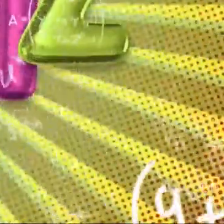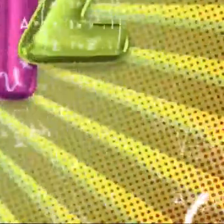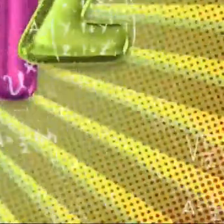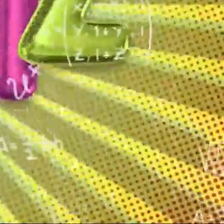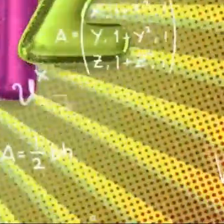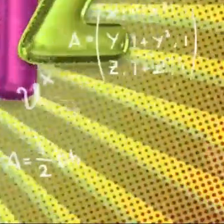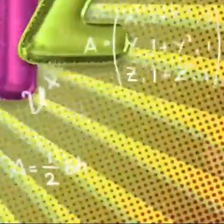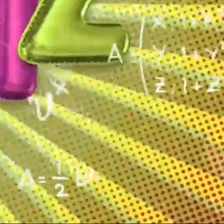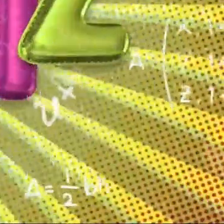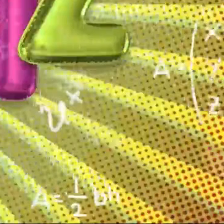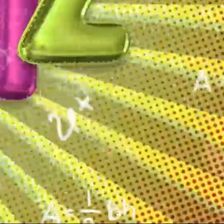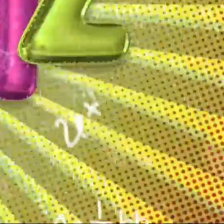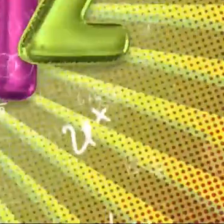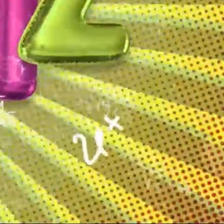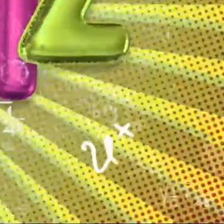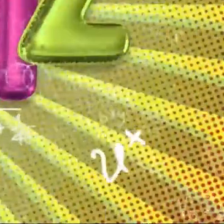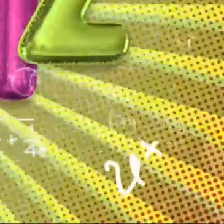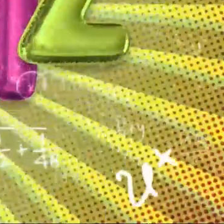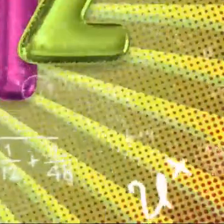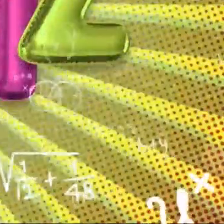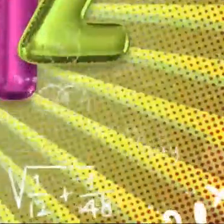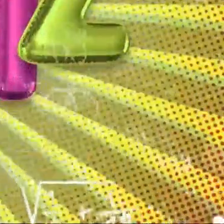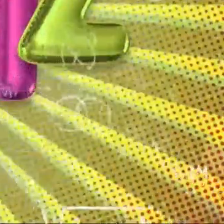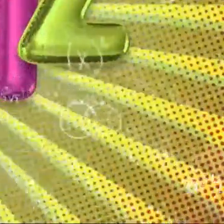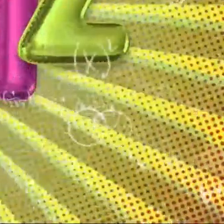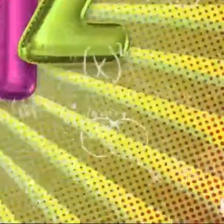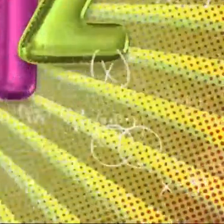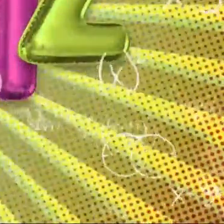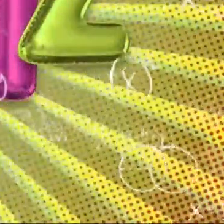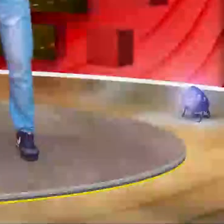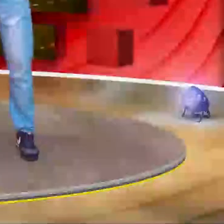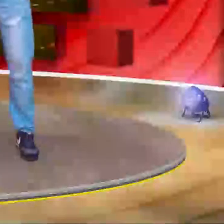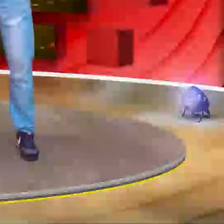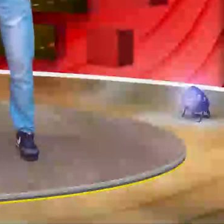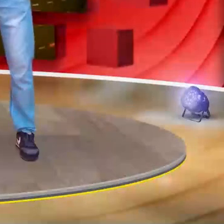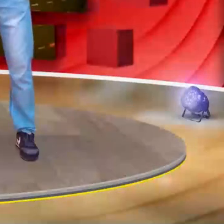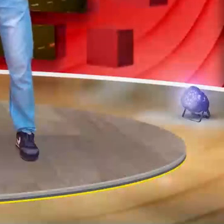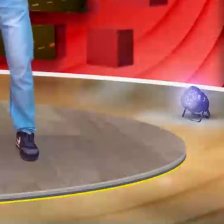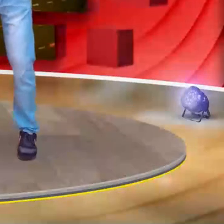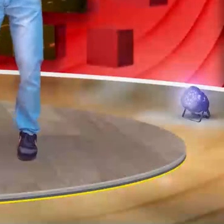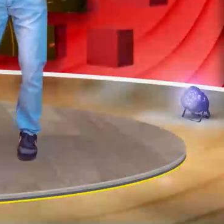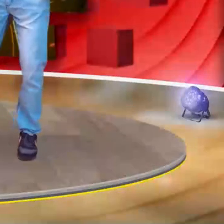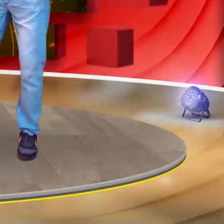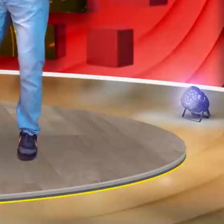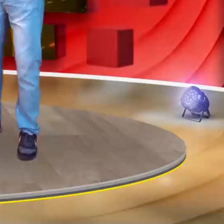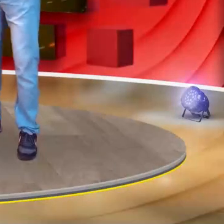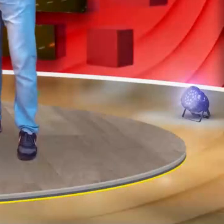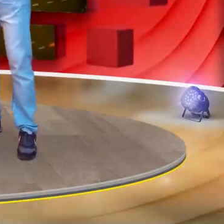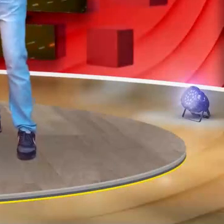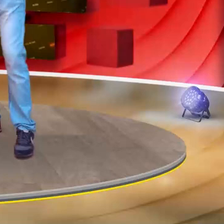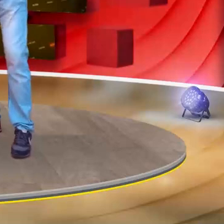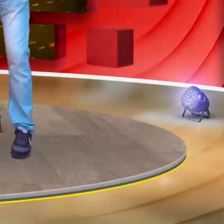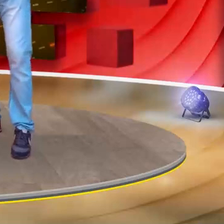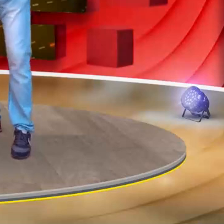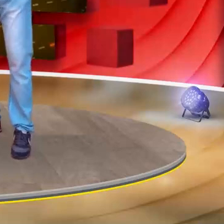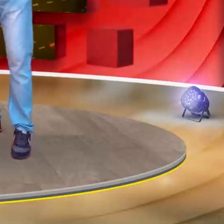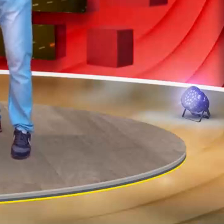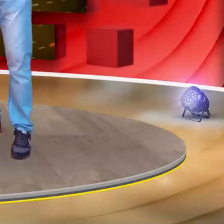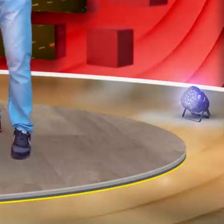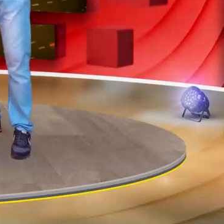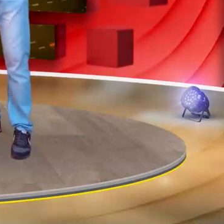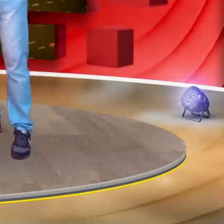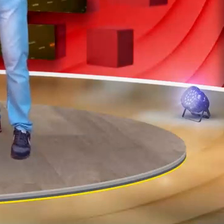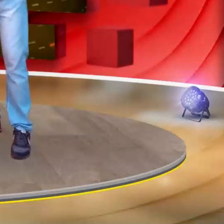Uou! Gostei!